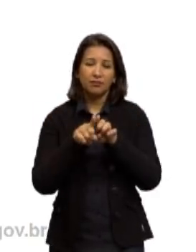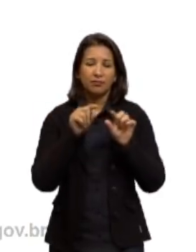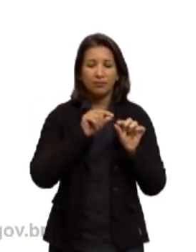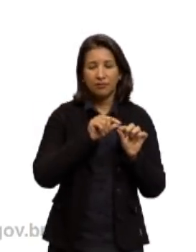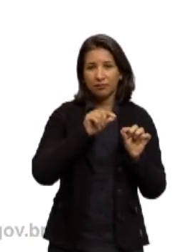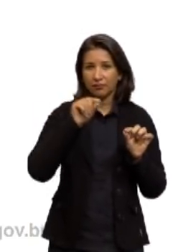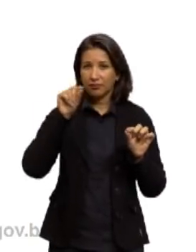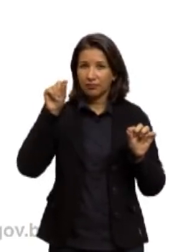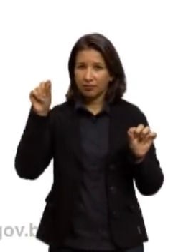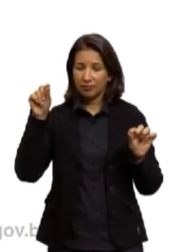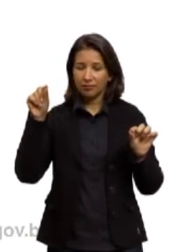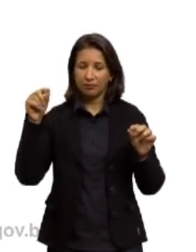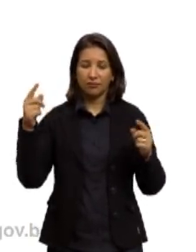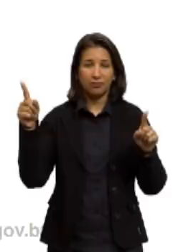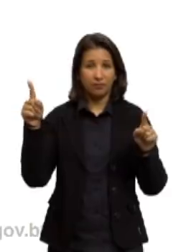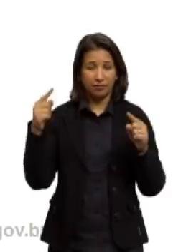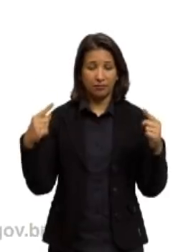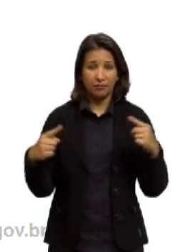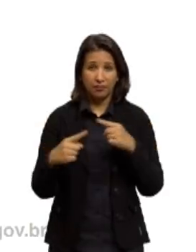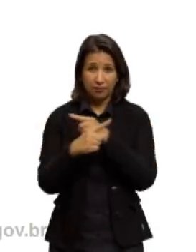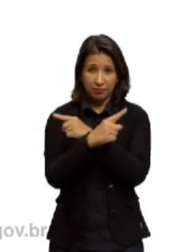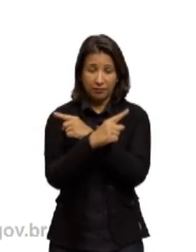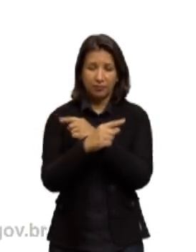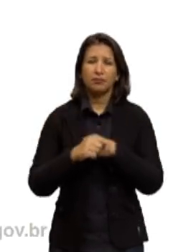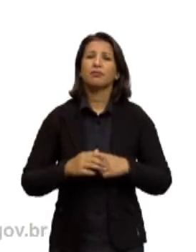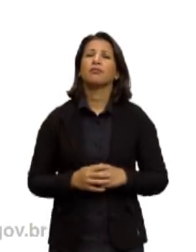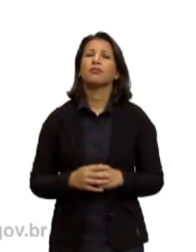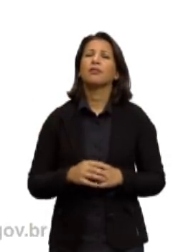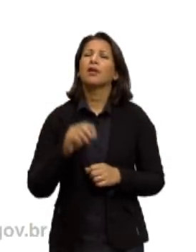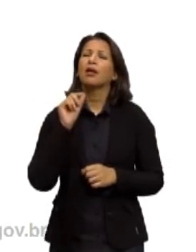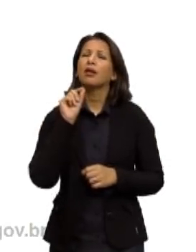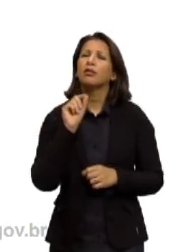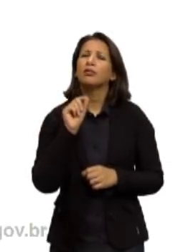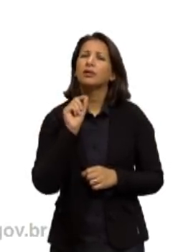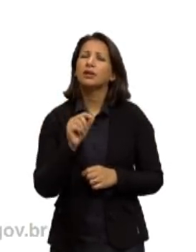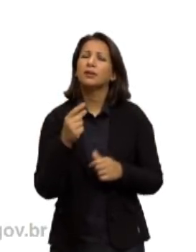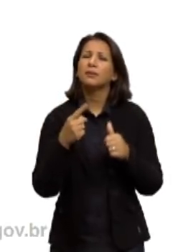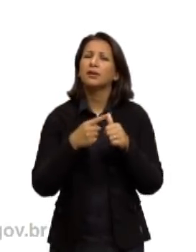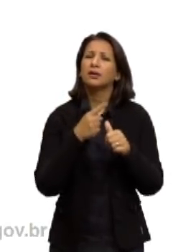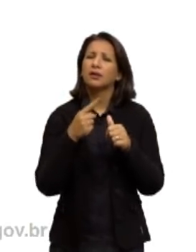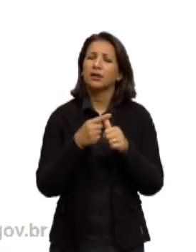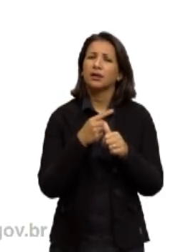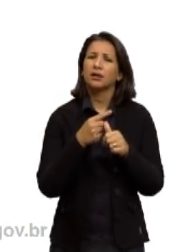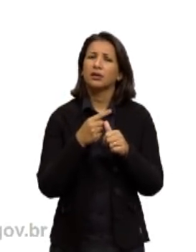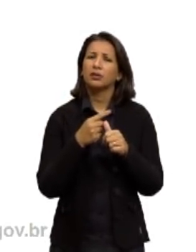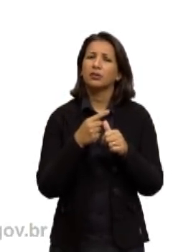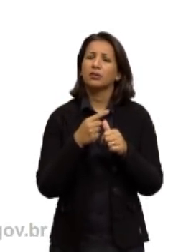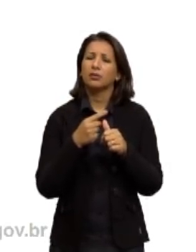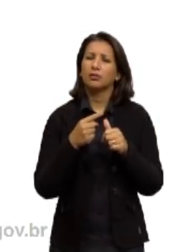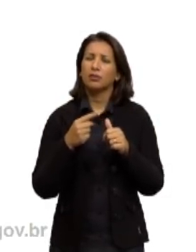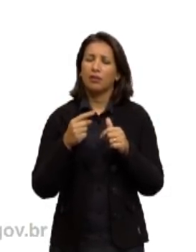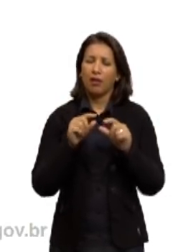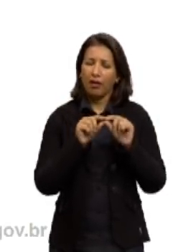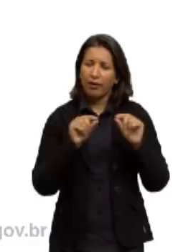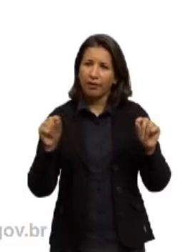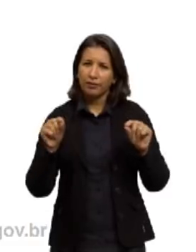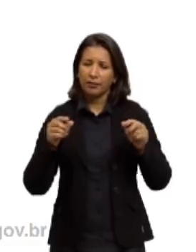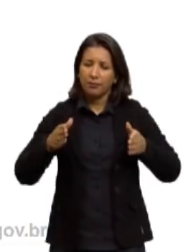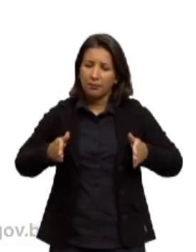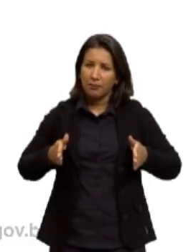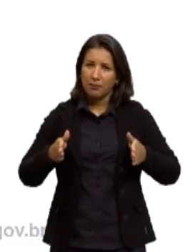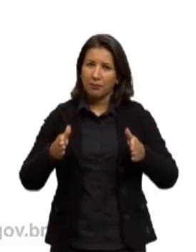revisadinha vamos lembrar aqui o que que são essas retas paralelas e retas transversais as retas paralelas